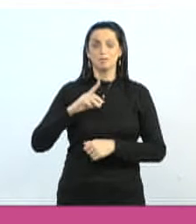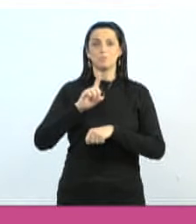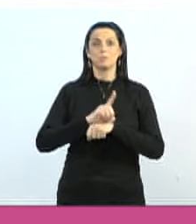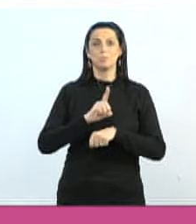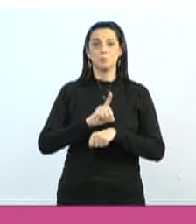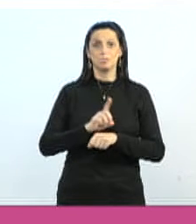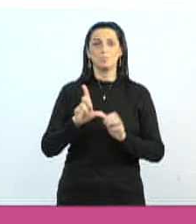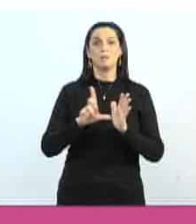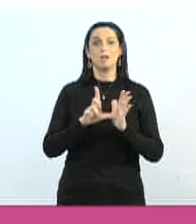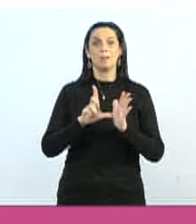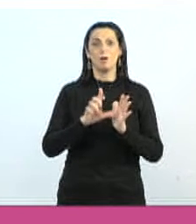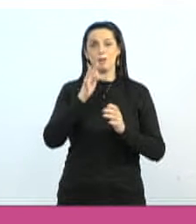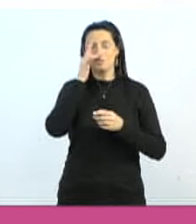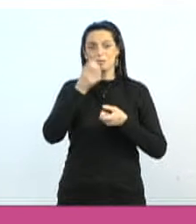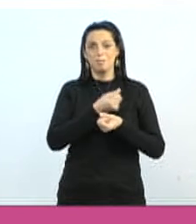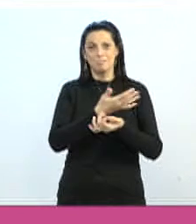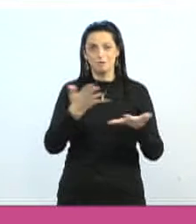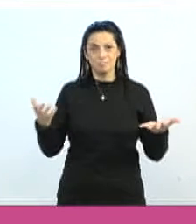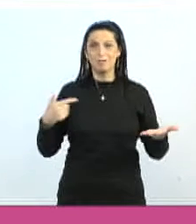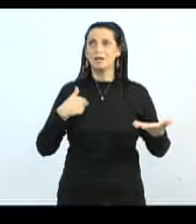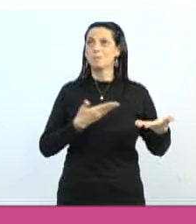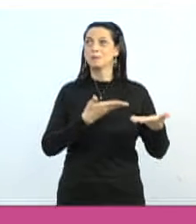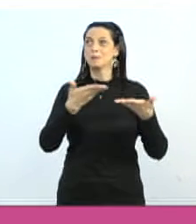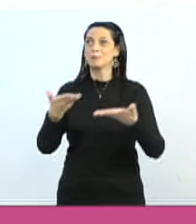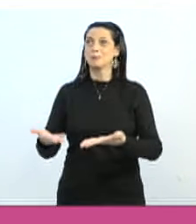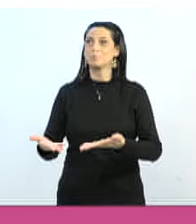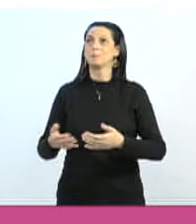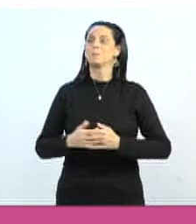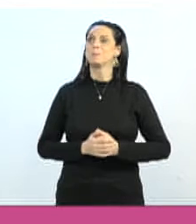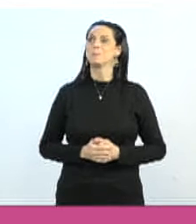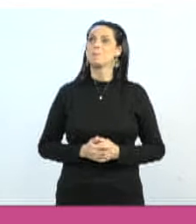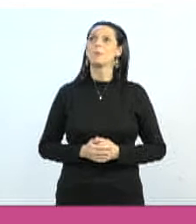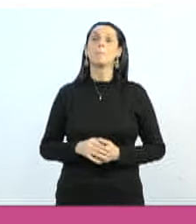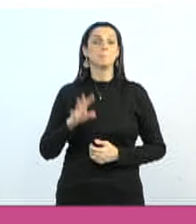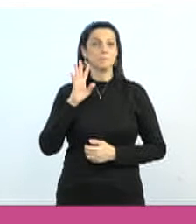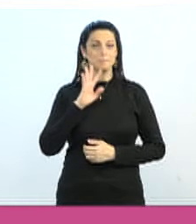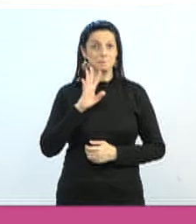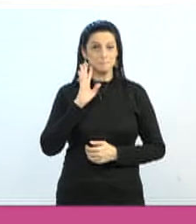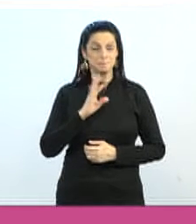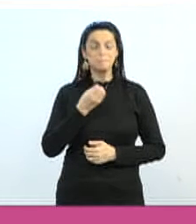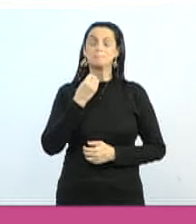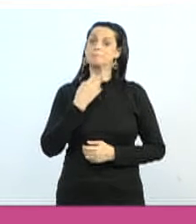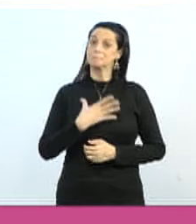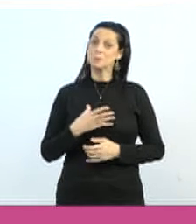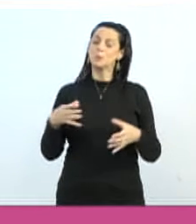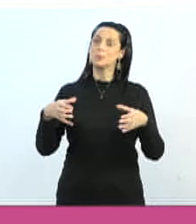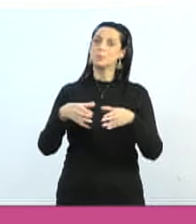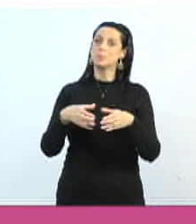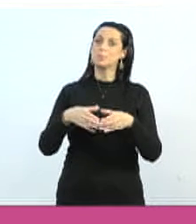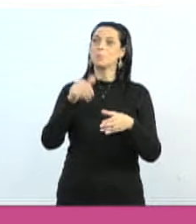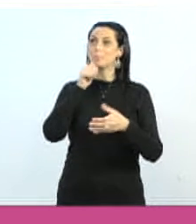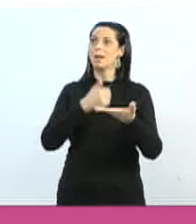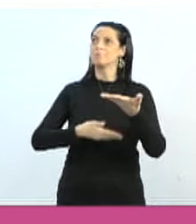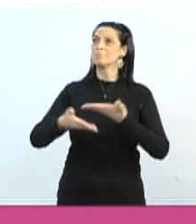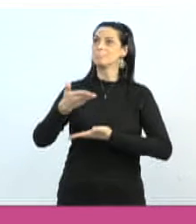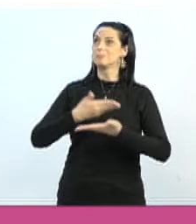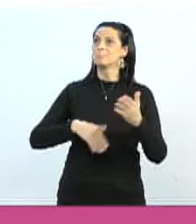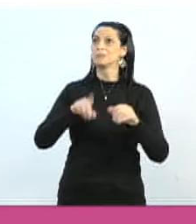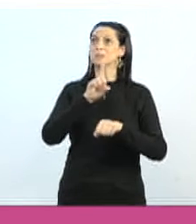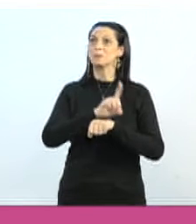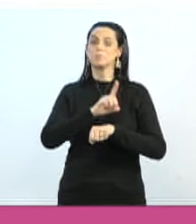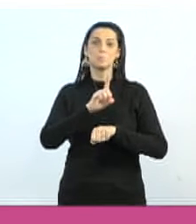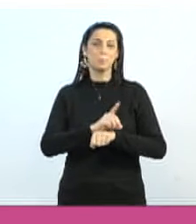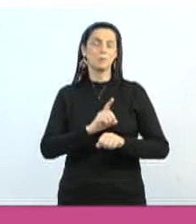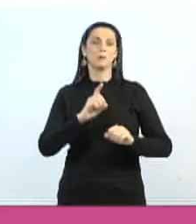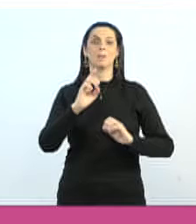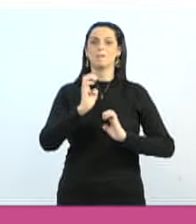Flores, qual me fez o convite. Foi bem interessante, né, a gente poder conversar com as mulheres empreendedoras da nossa cidade,